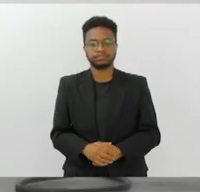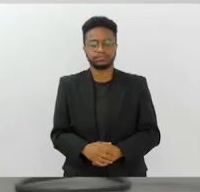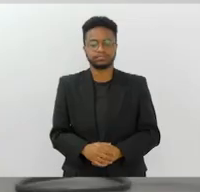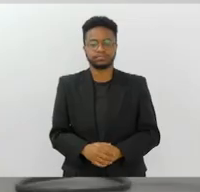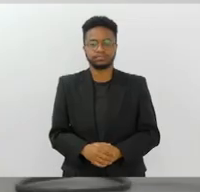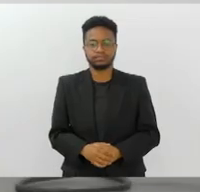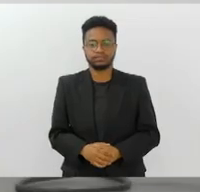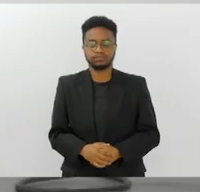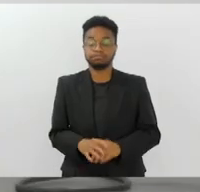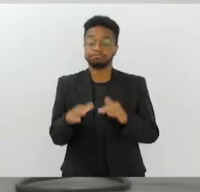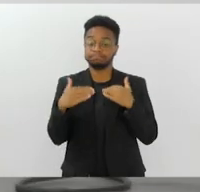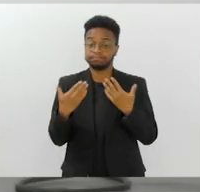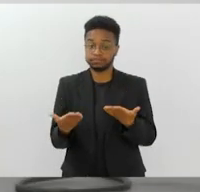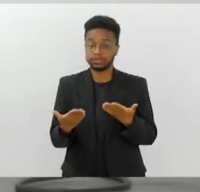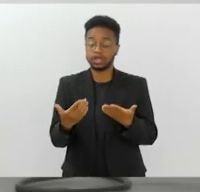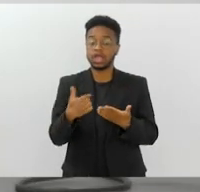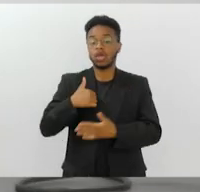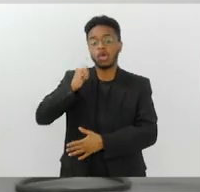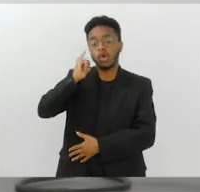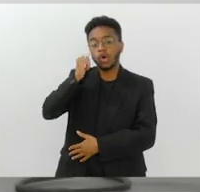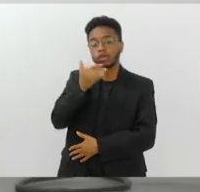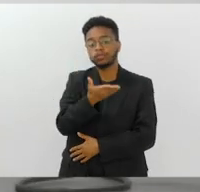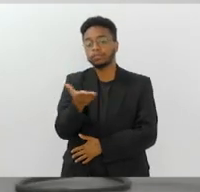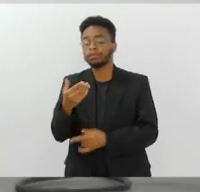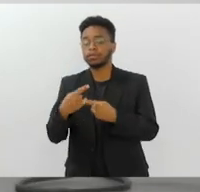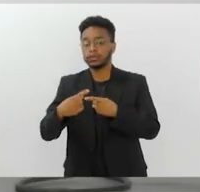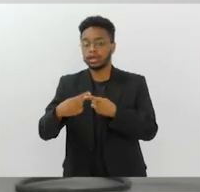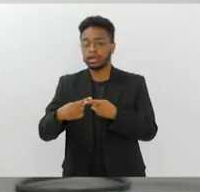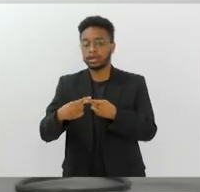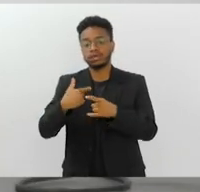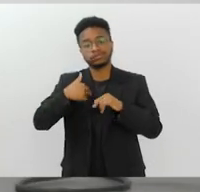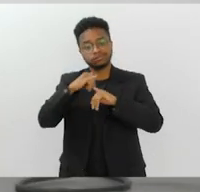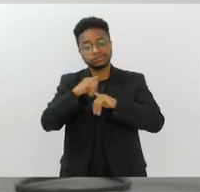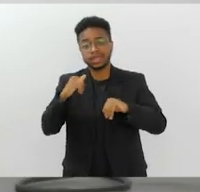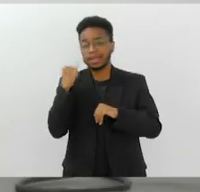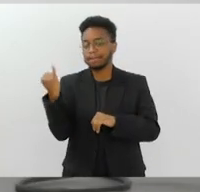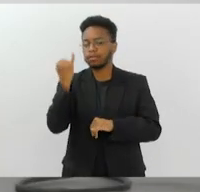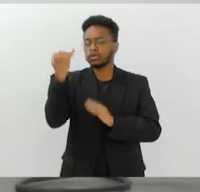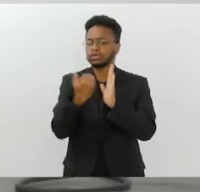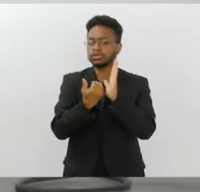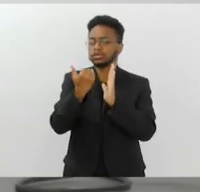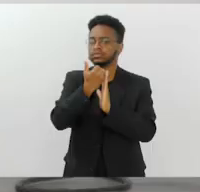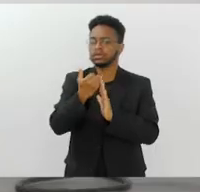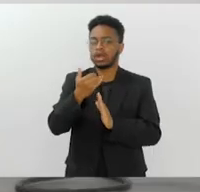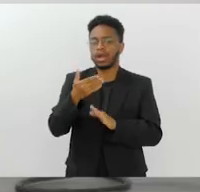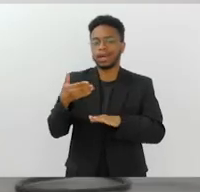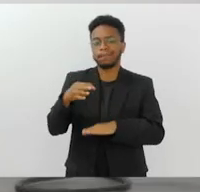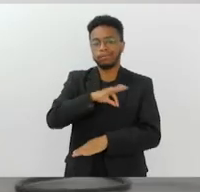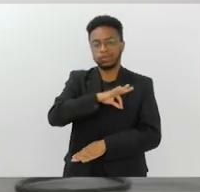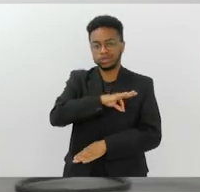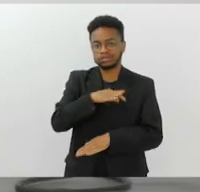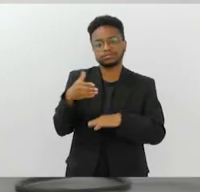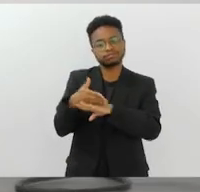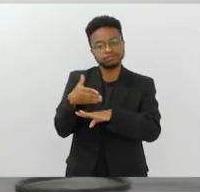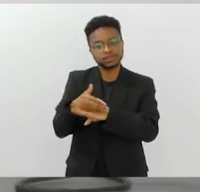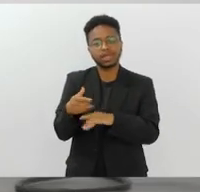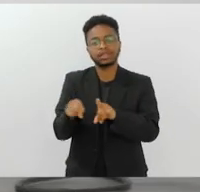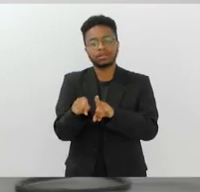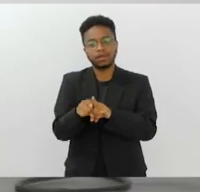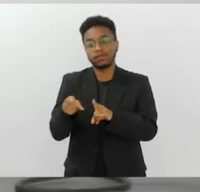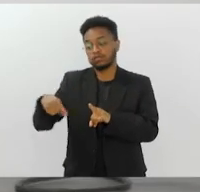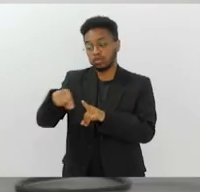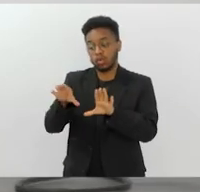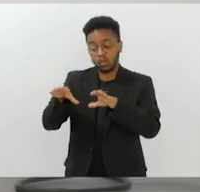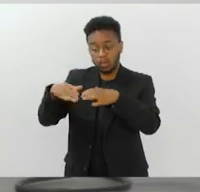bem eu conto esse caso para dizer que foi fundamental a participação da PM e das sugestões da